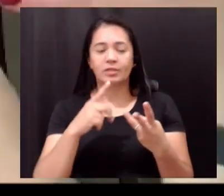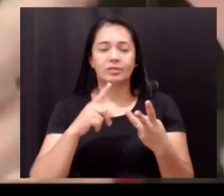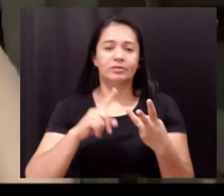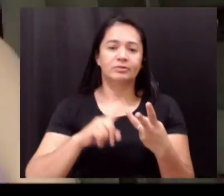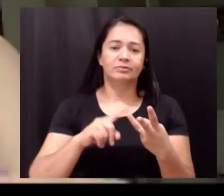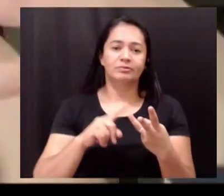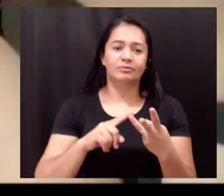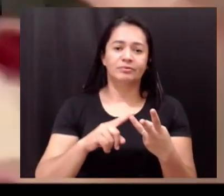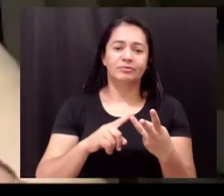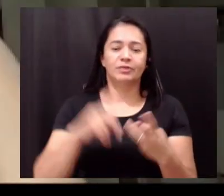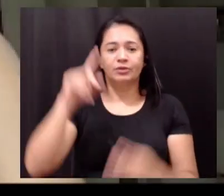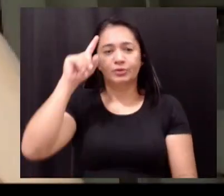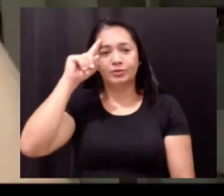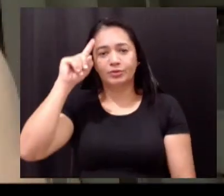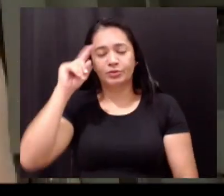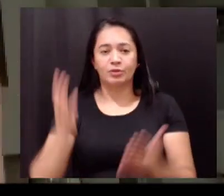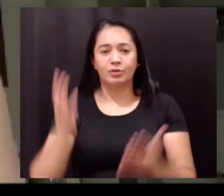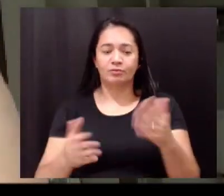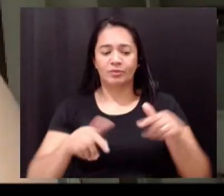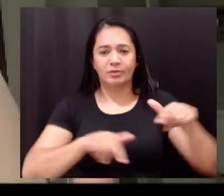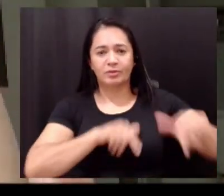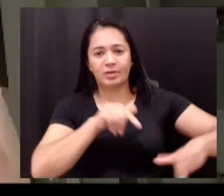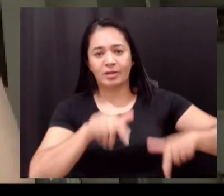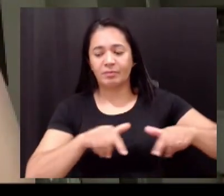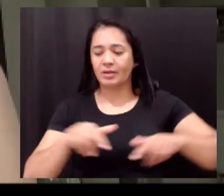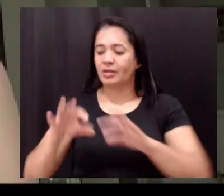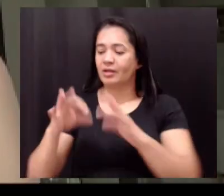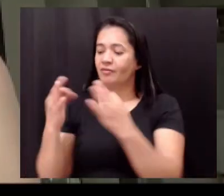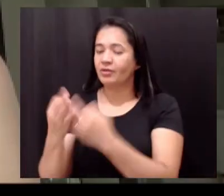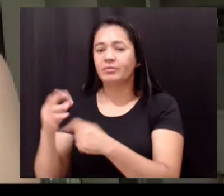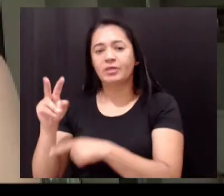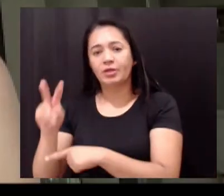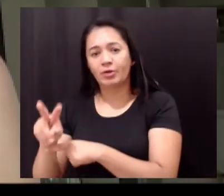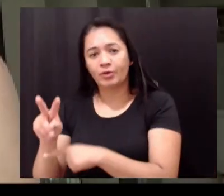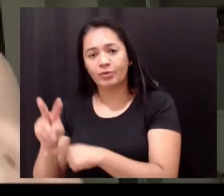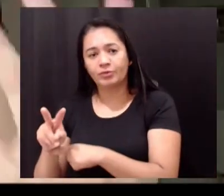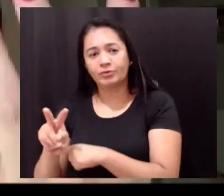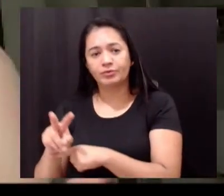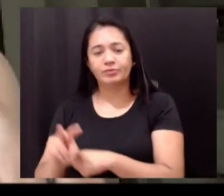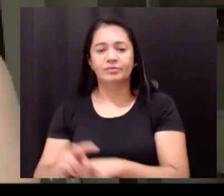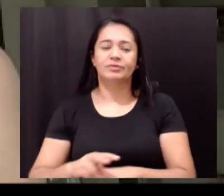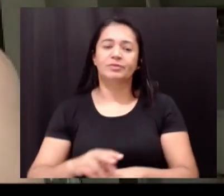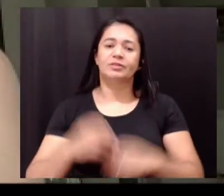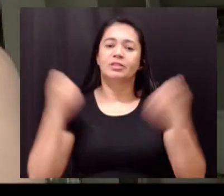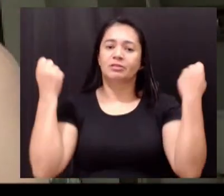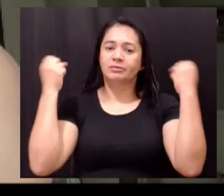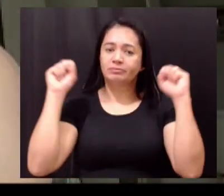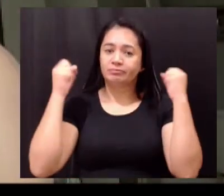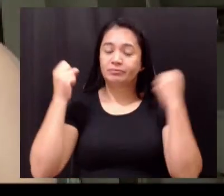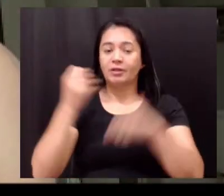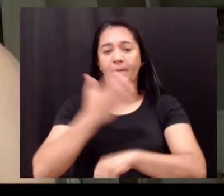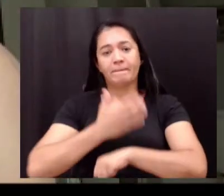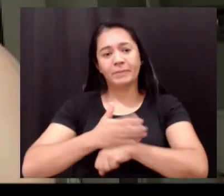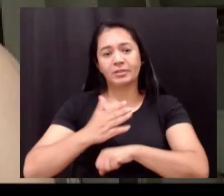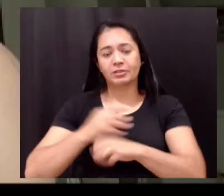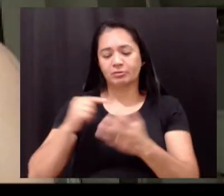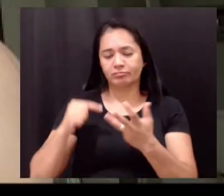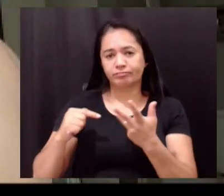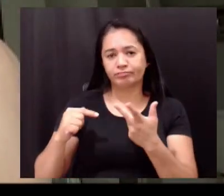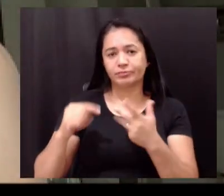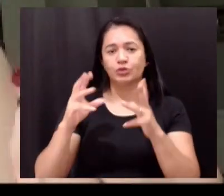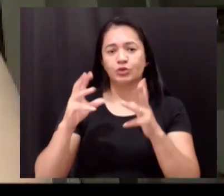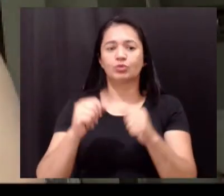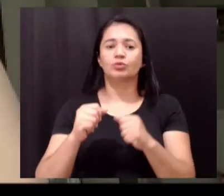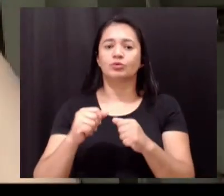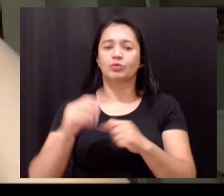rotina, trabalhar, cuidar da família e fazer a sua atividade física. Então, todas essas questões acabam entrando na nossa conversa